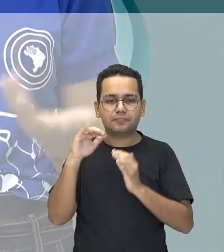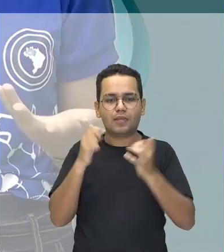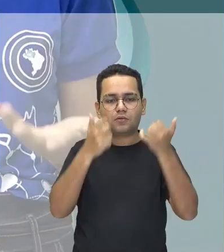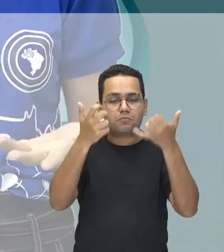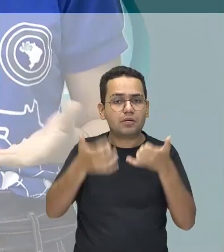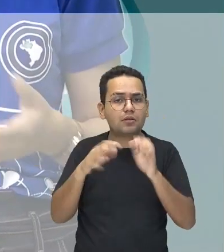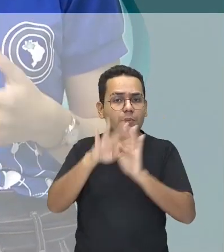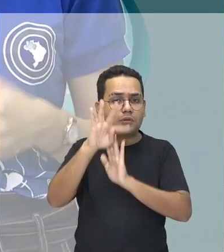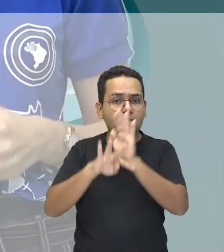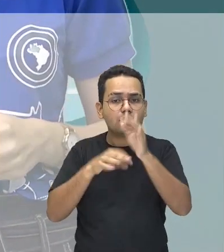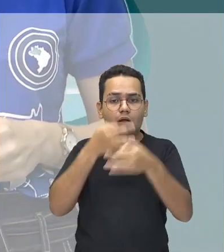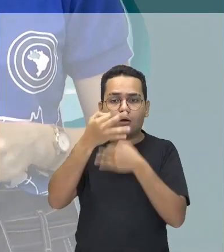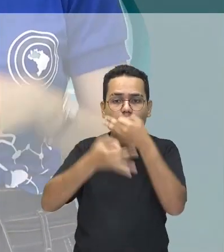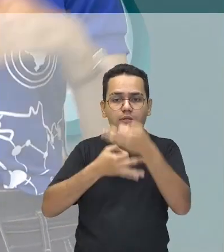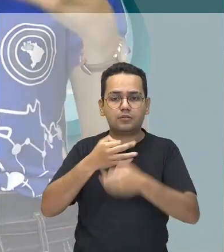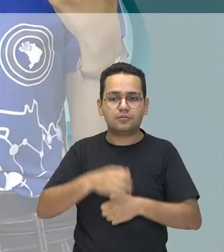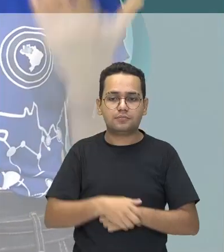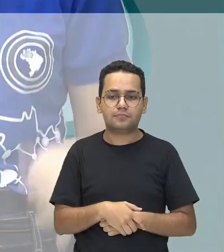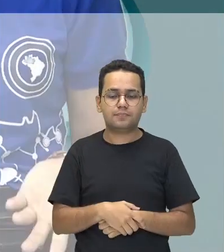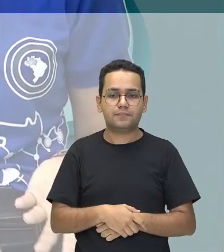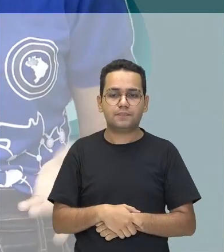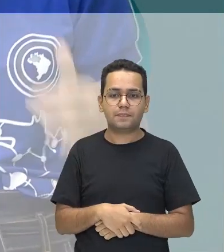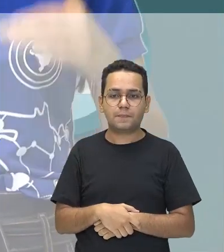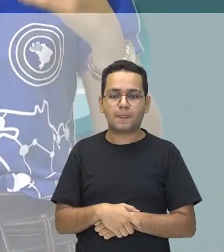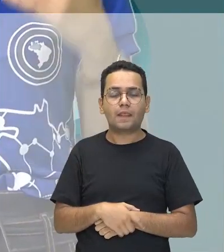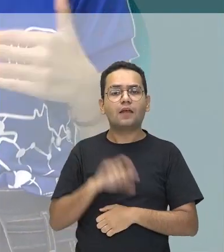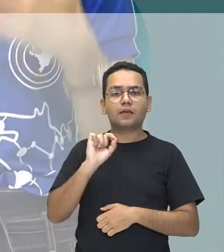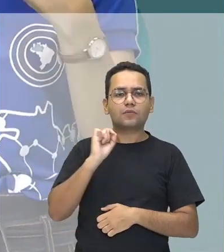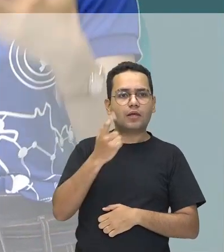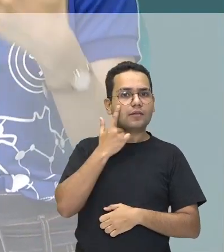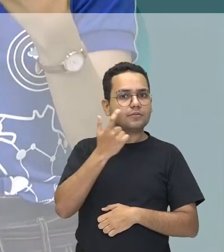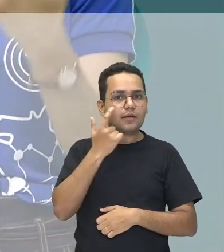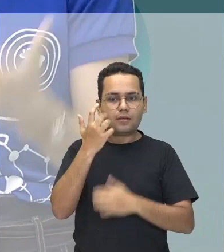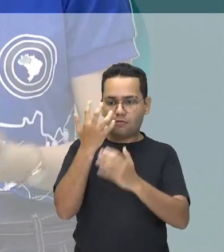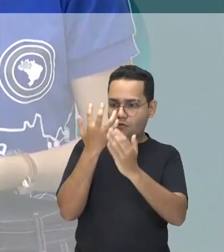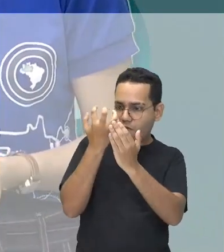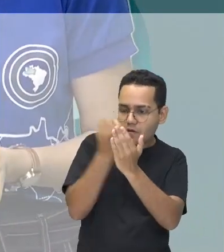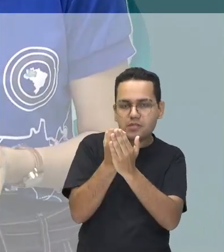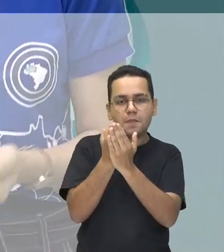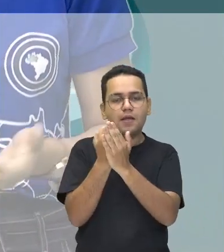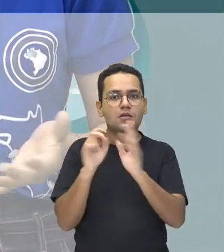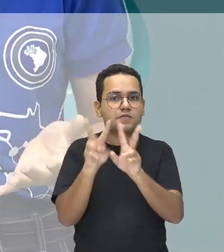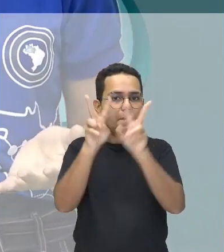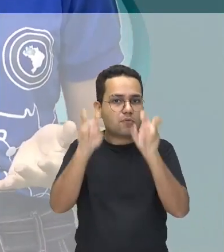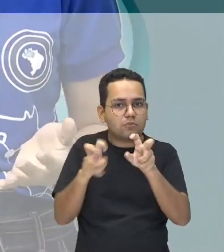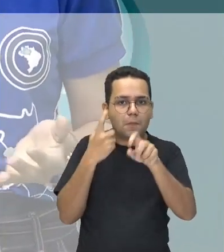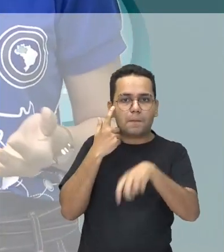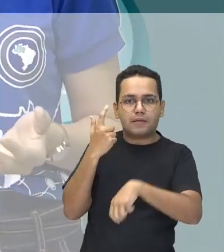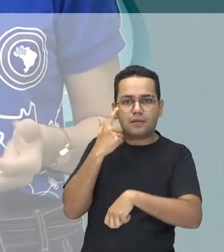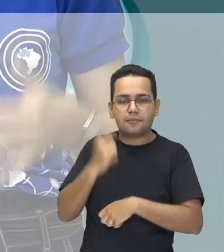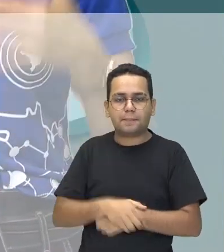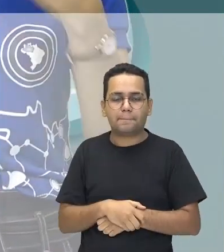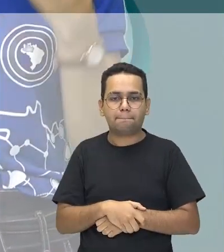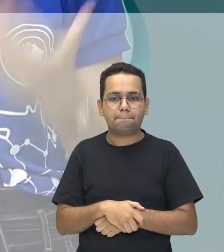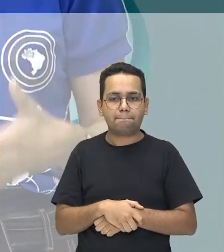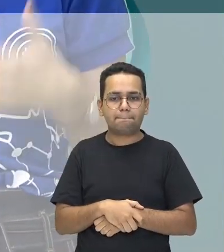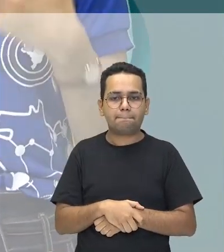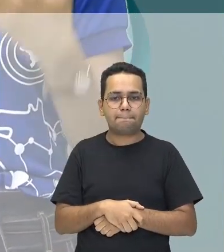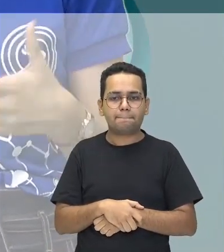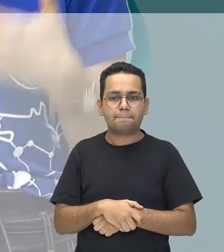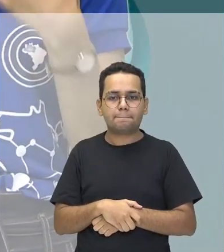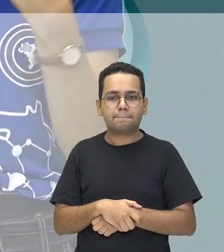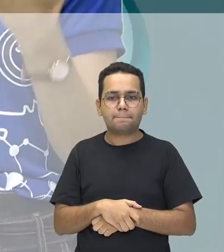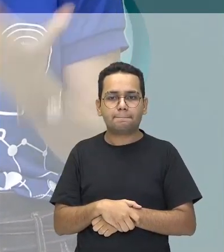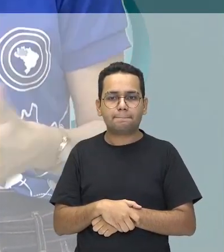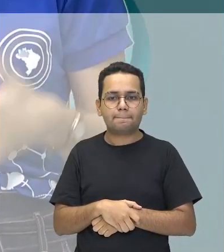que é aquele texto em que eu tento convencer você a respeito de alguma ideia. E para isso, repito, eu